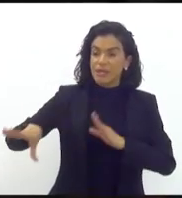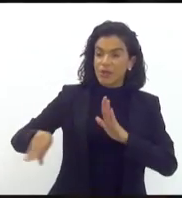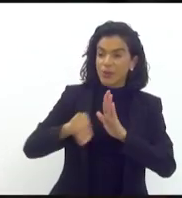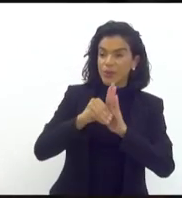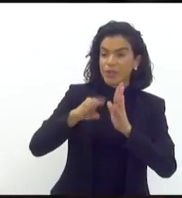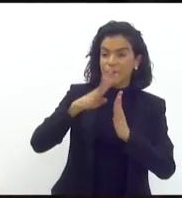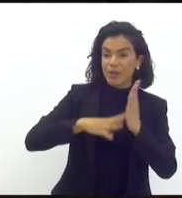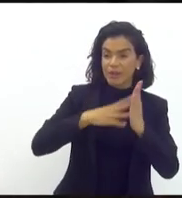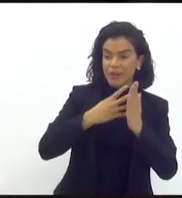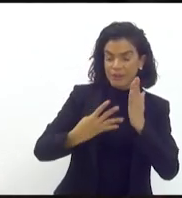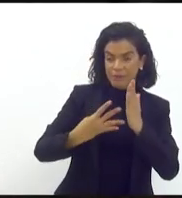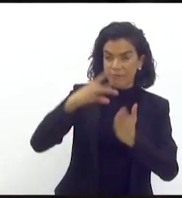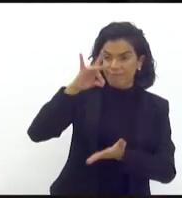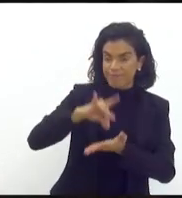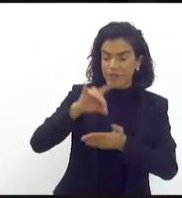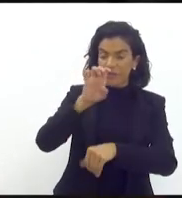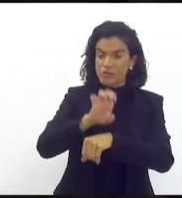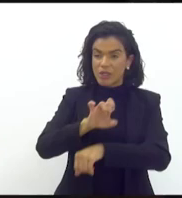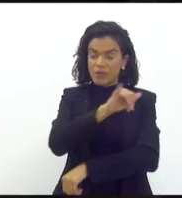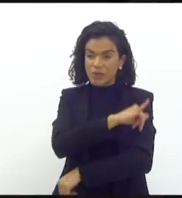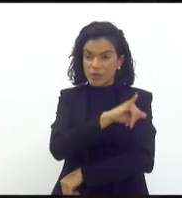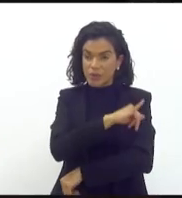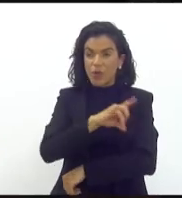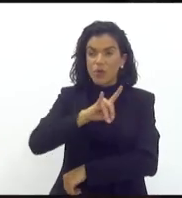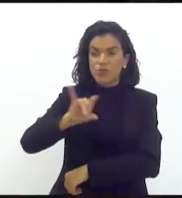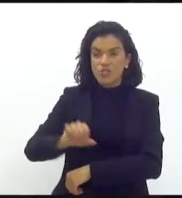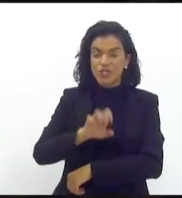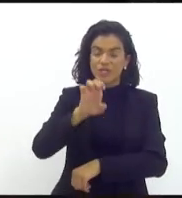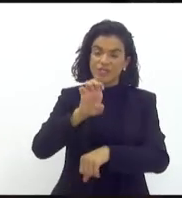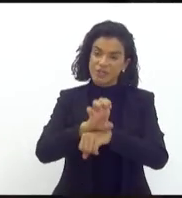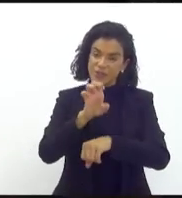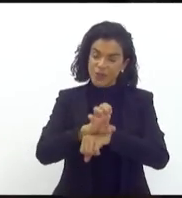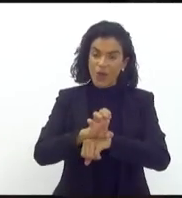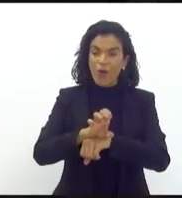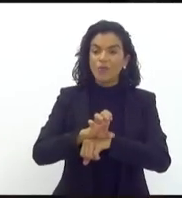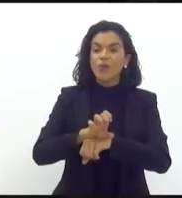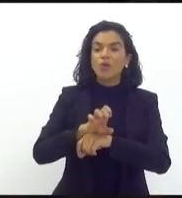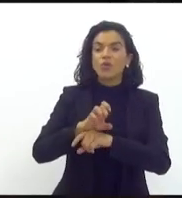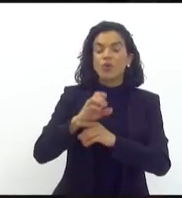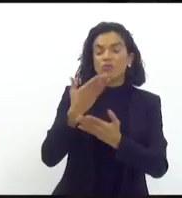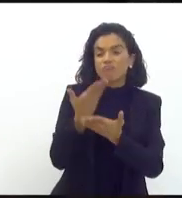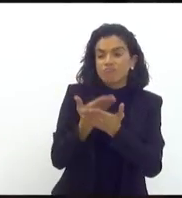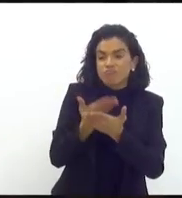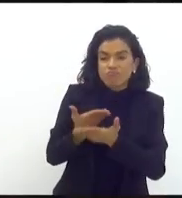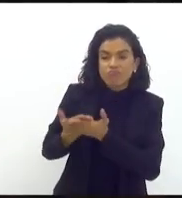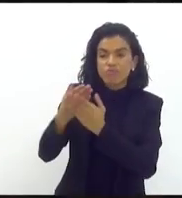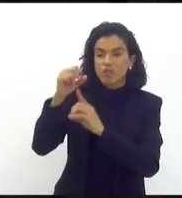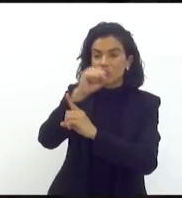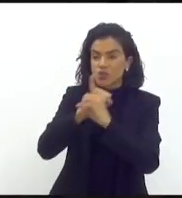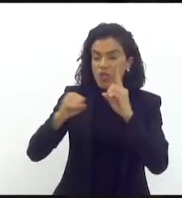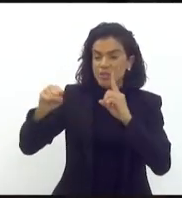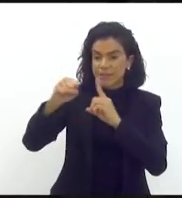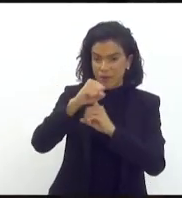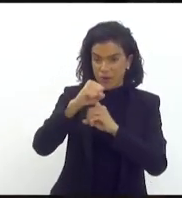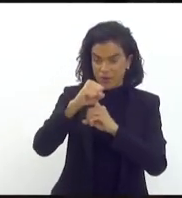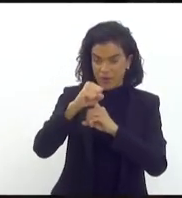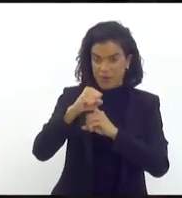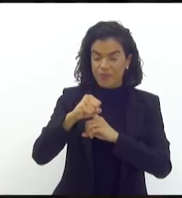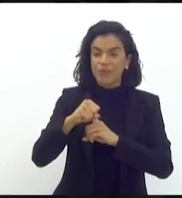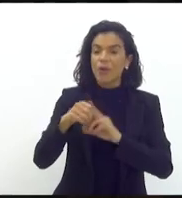no calendário Oficial do Estado do Rio de Janeiro de Estadual do sociólogo e da socióloga